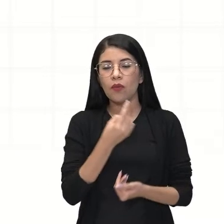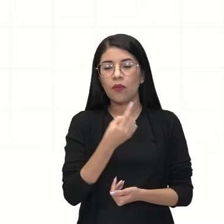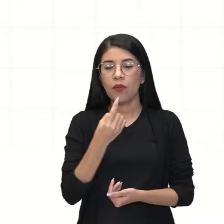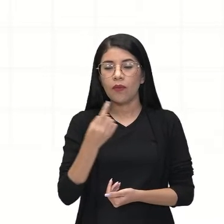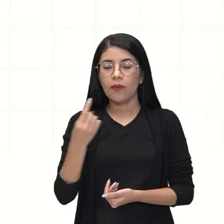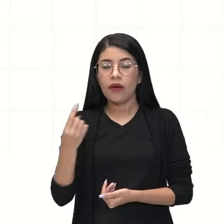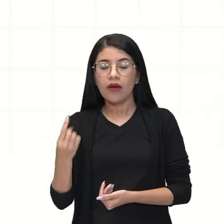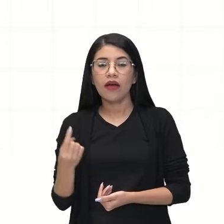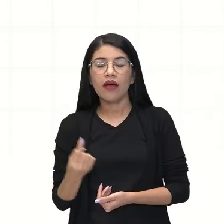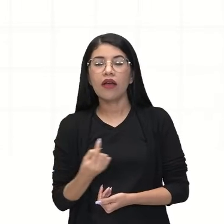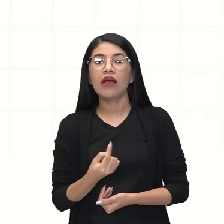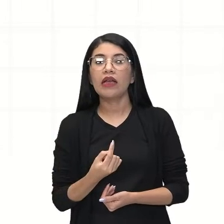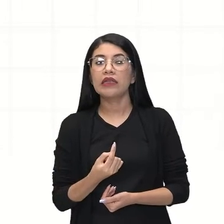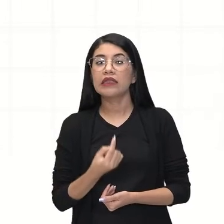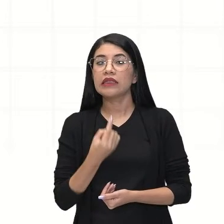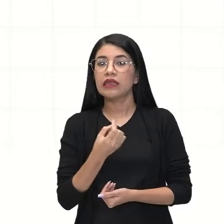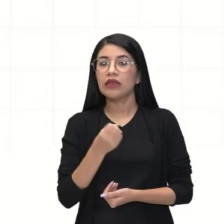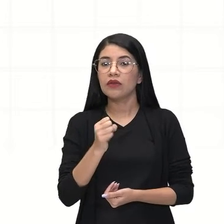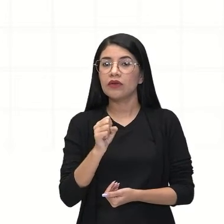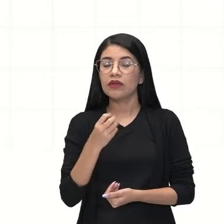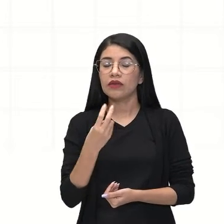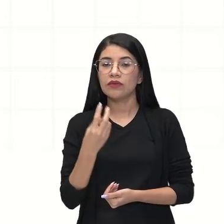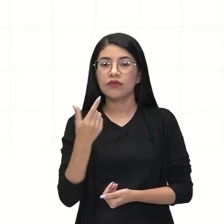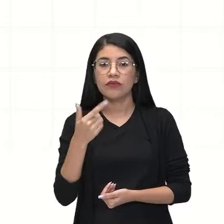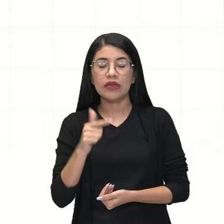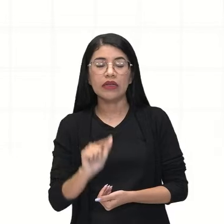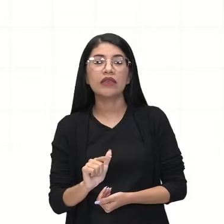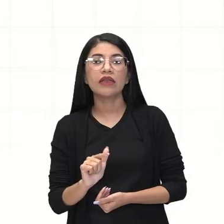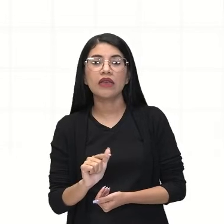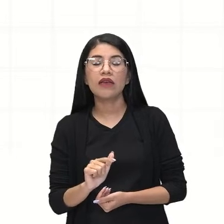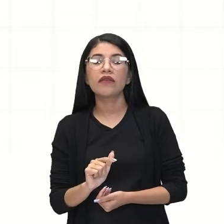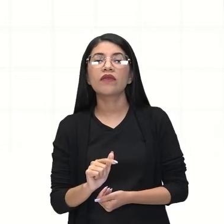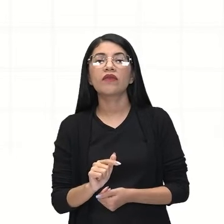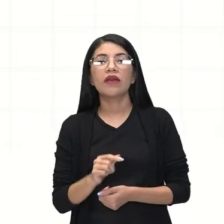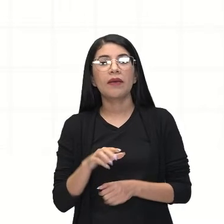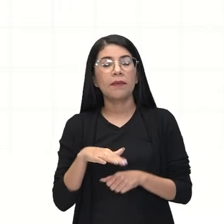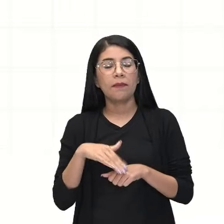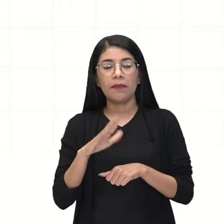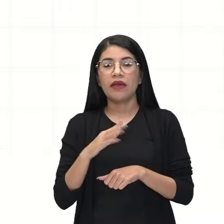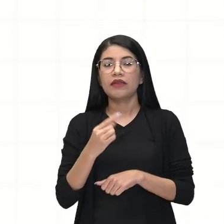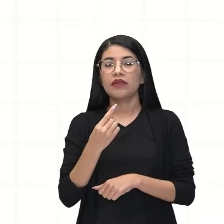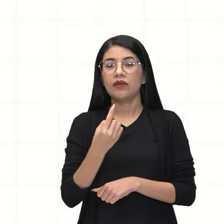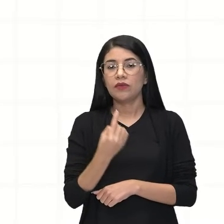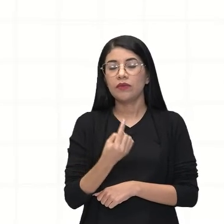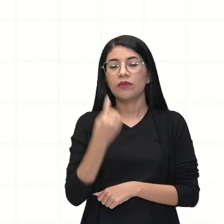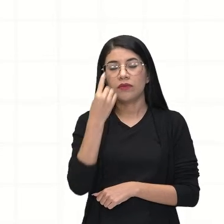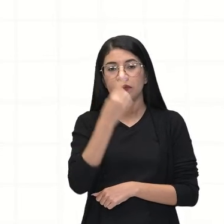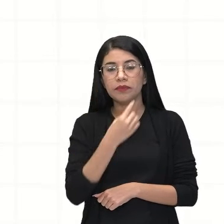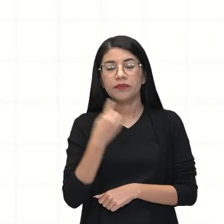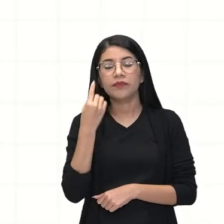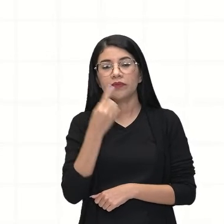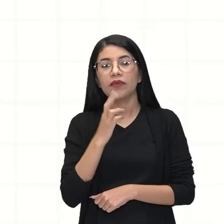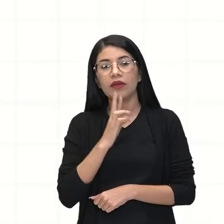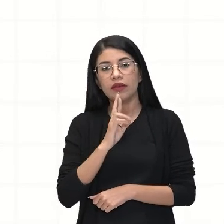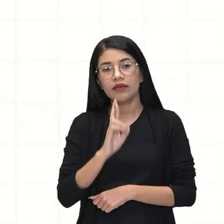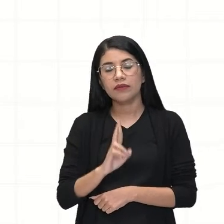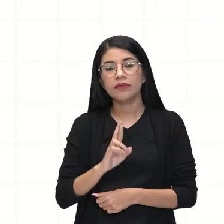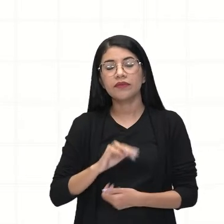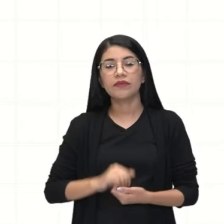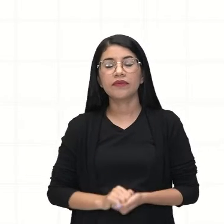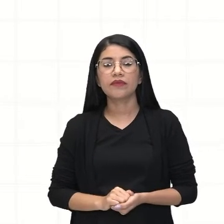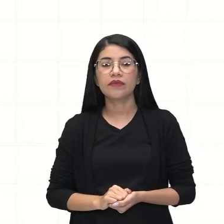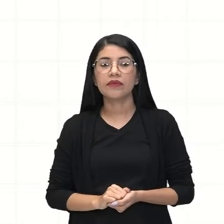hora, 182 vezes, é a que mais vai aparecer. Então, a moda